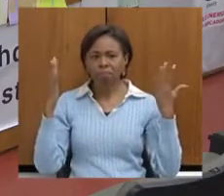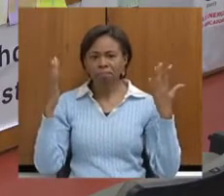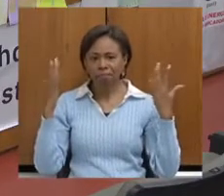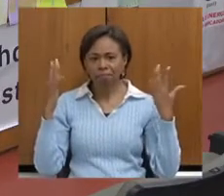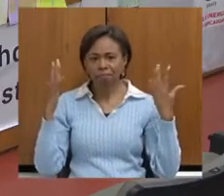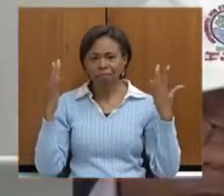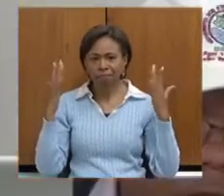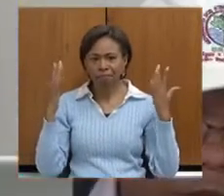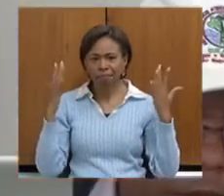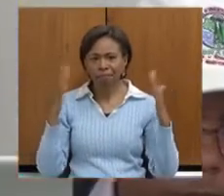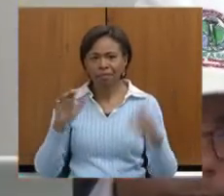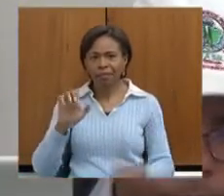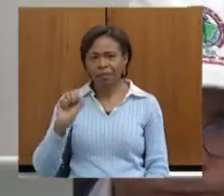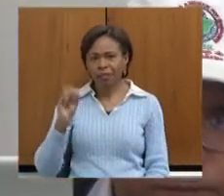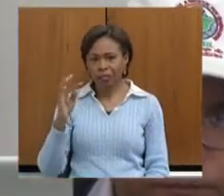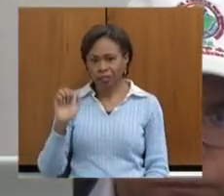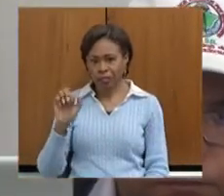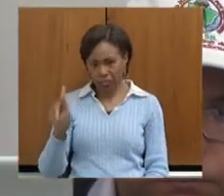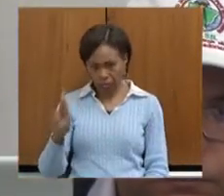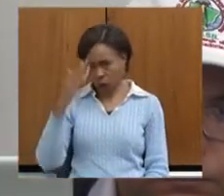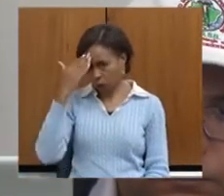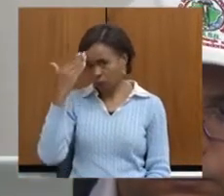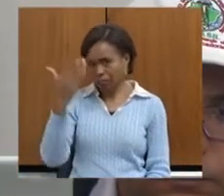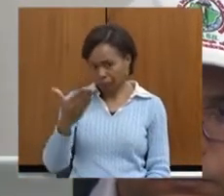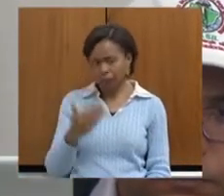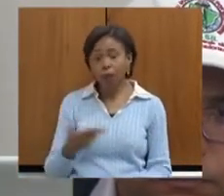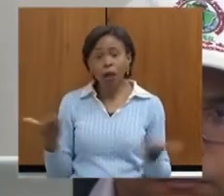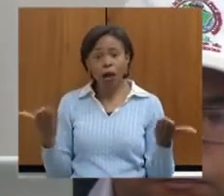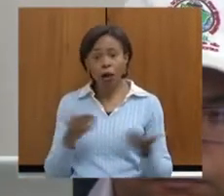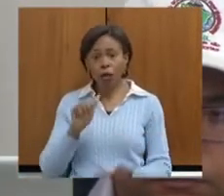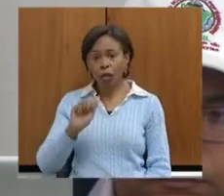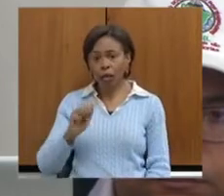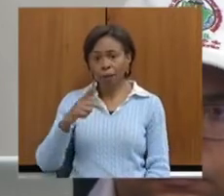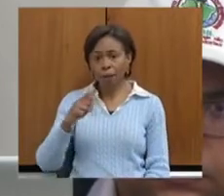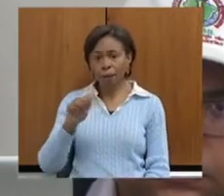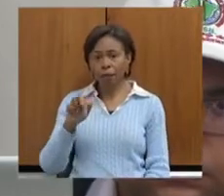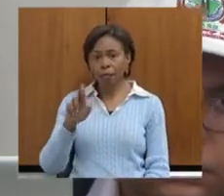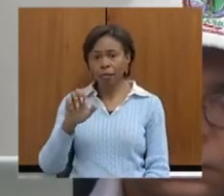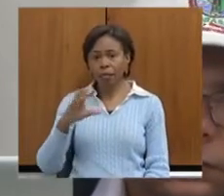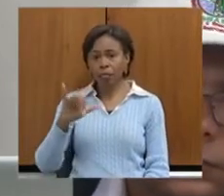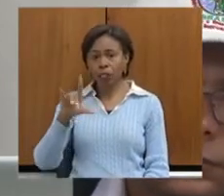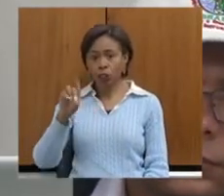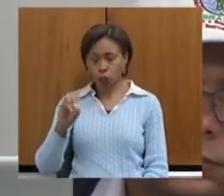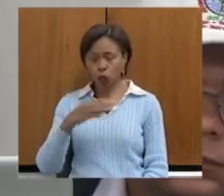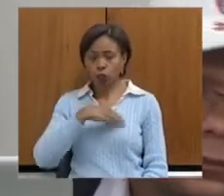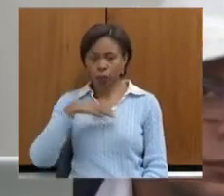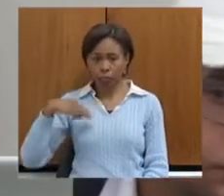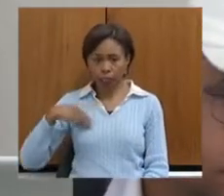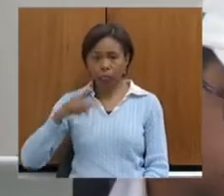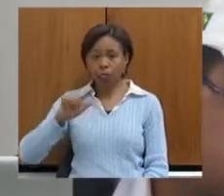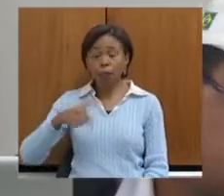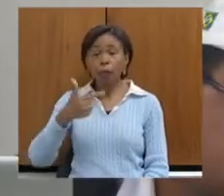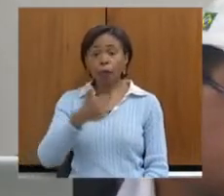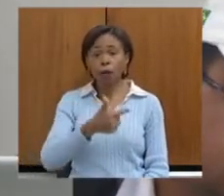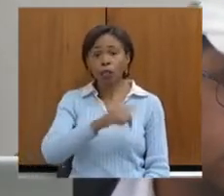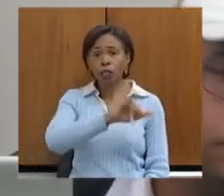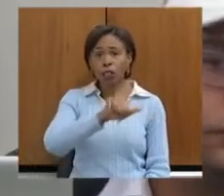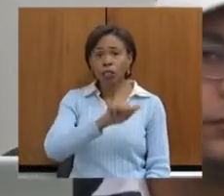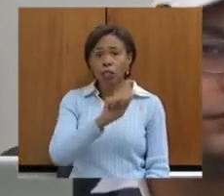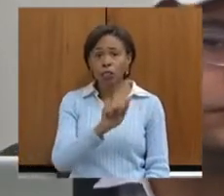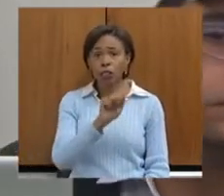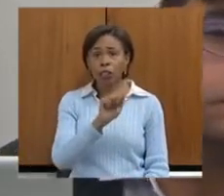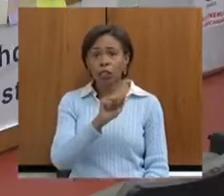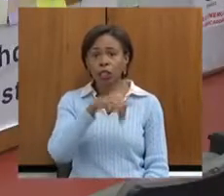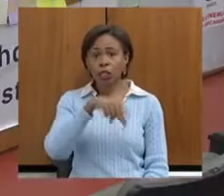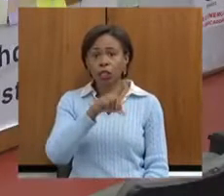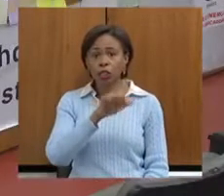e nós ouvimos a Ester obrigada agora vamos ouvir o Aparecido de Mariana e depois Jandir in de